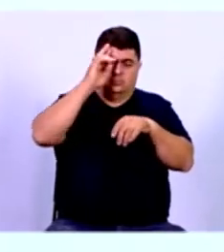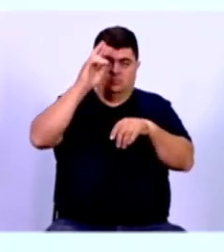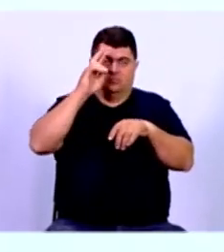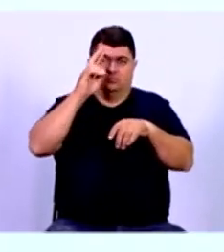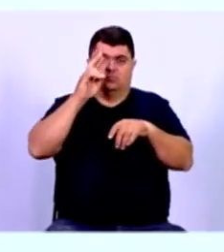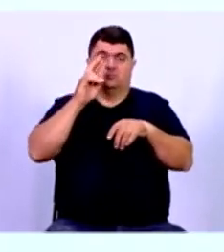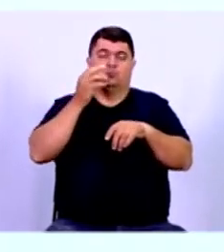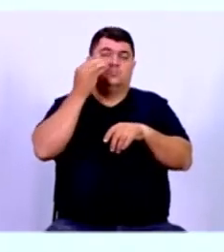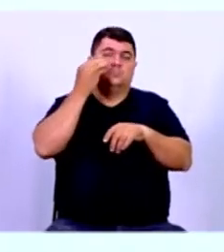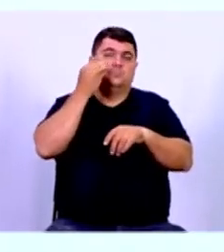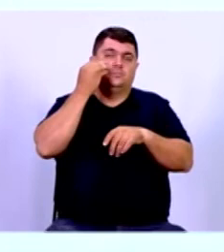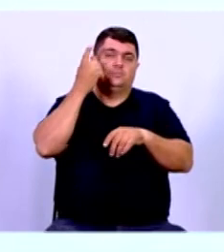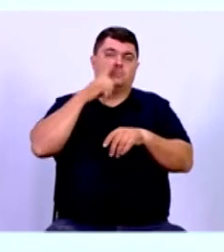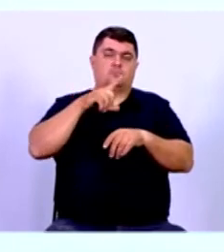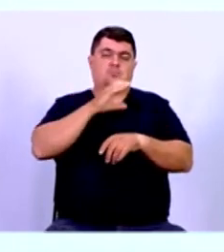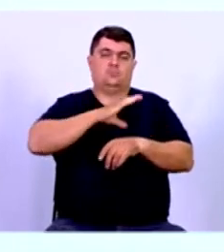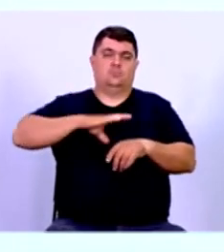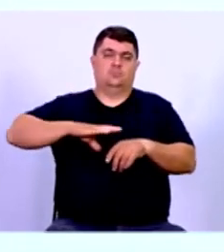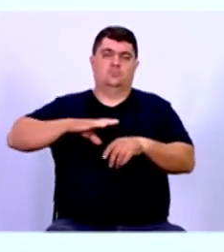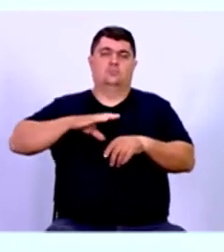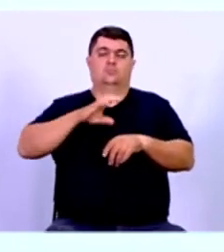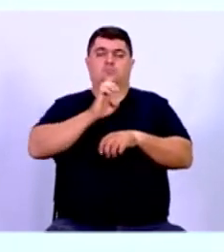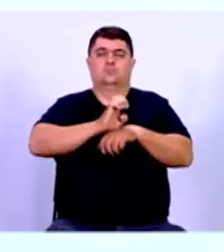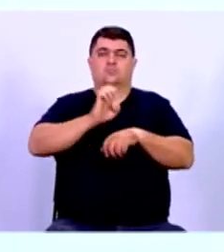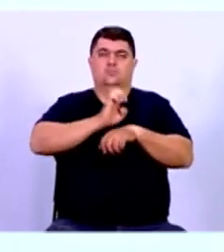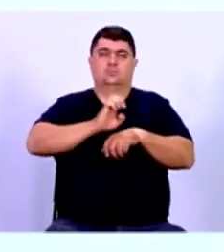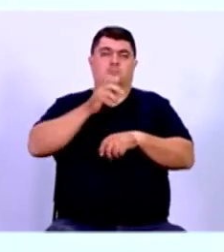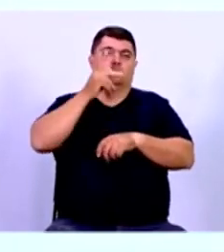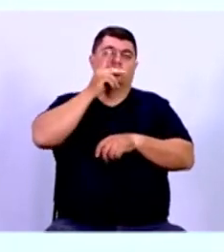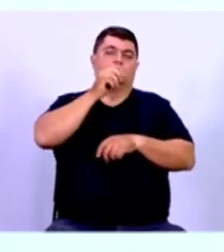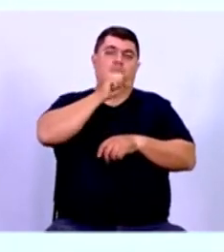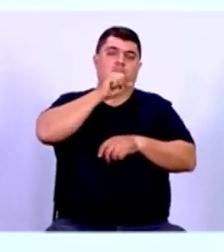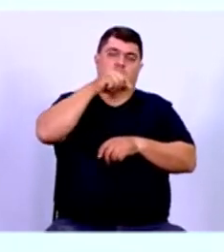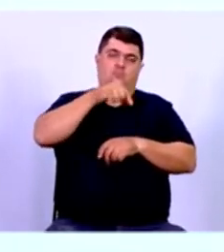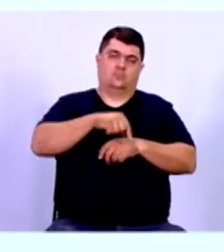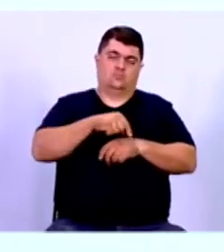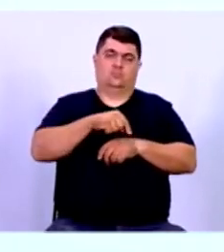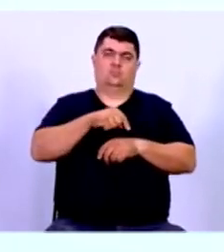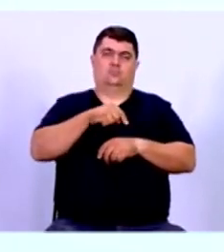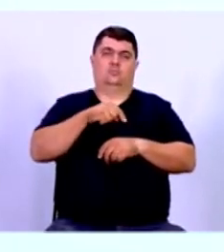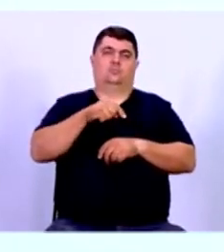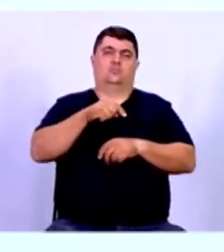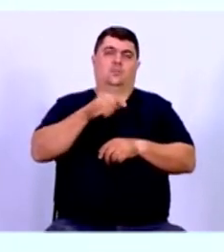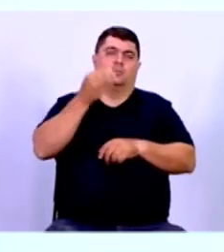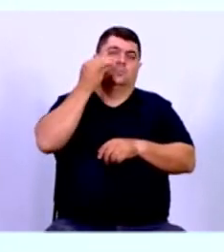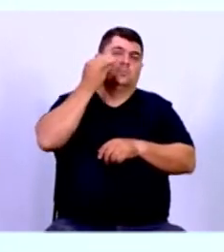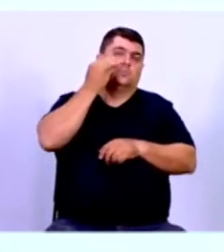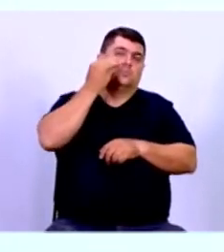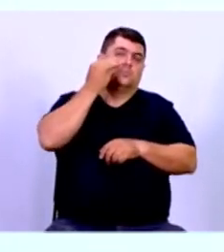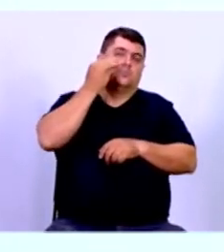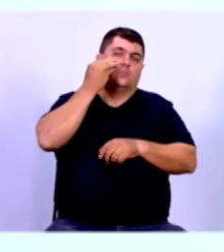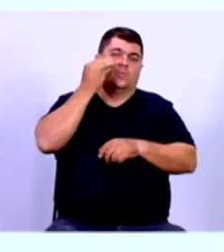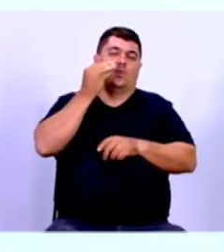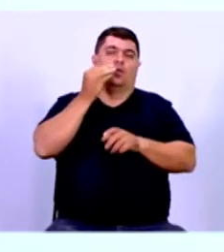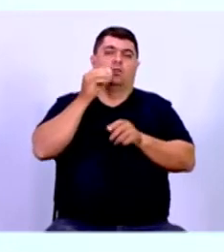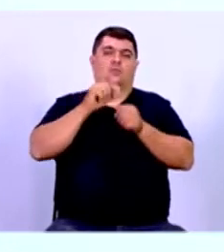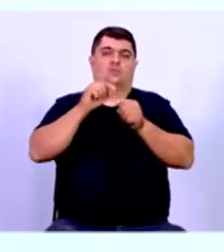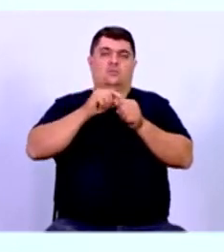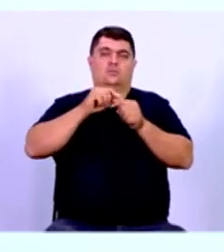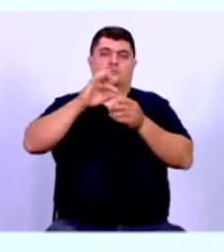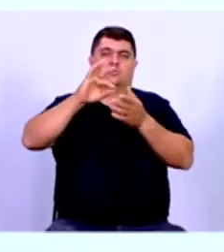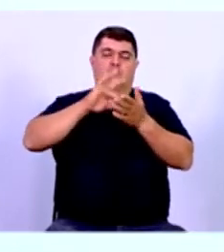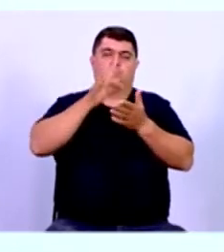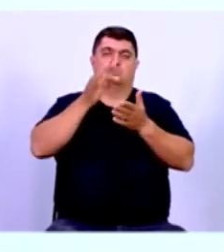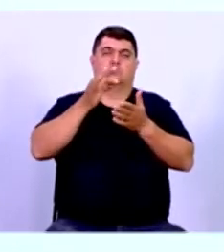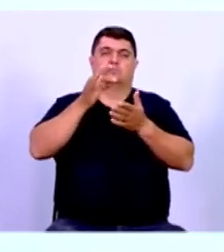esse contato junto com a coordenação de estágio aqui do Polo Porto Velho, para de fato, assinar o termo